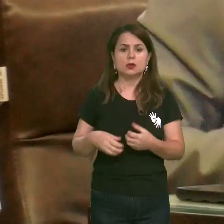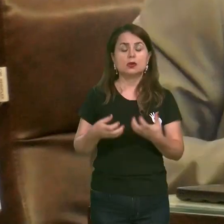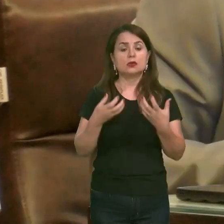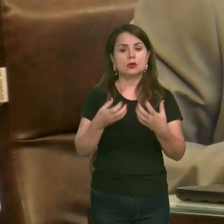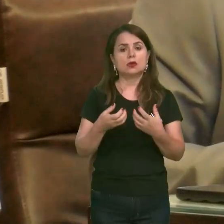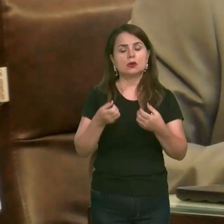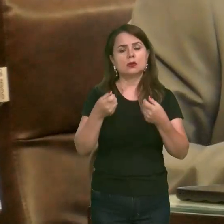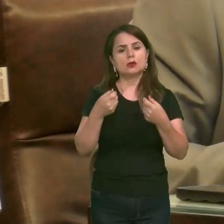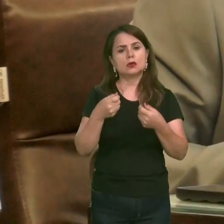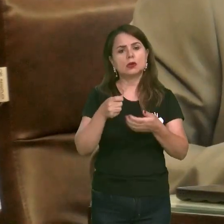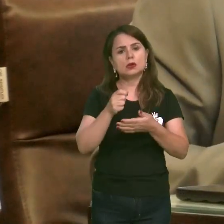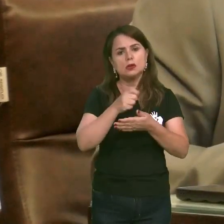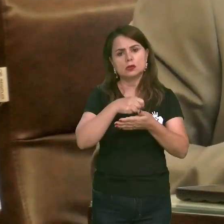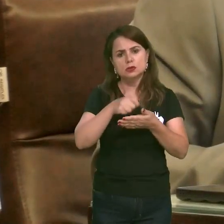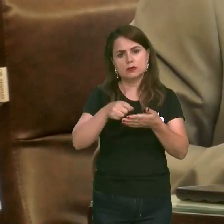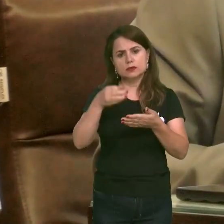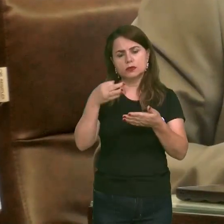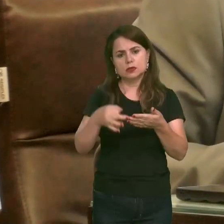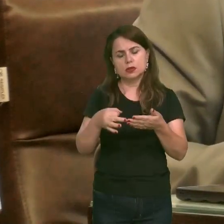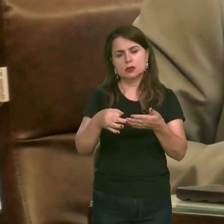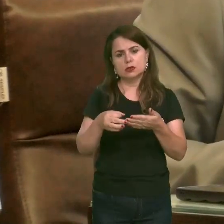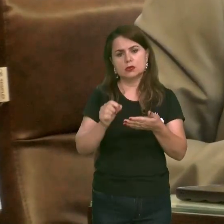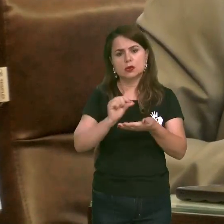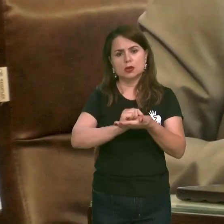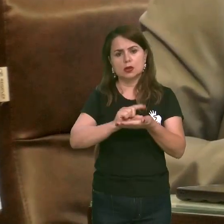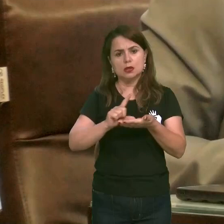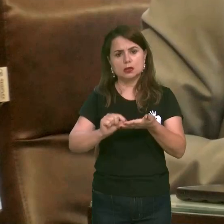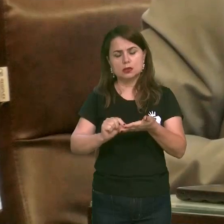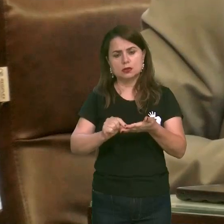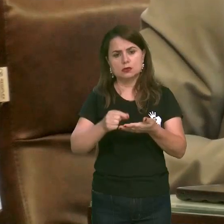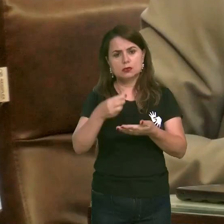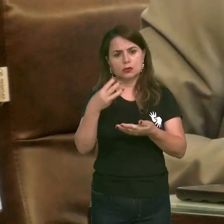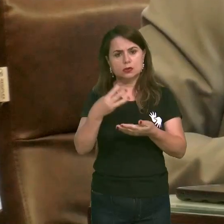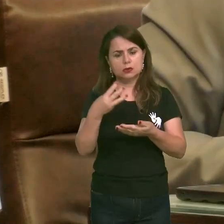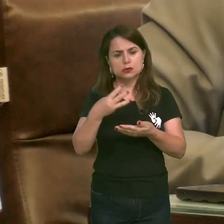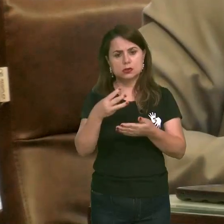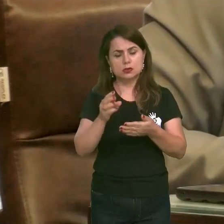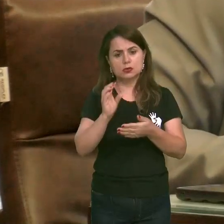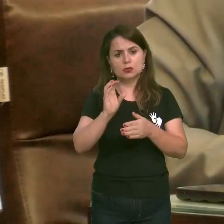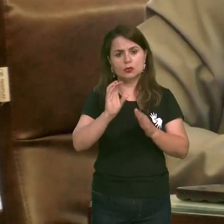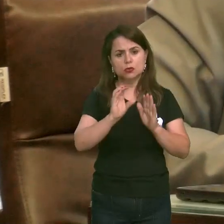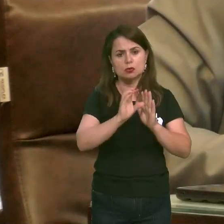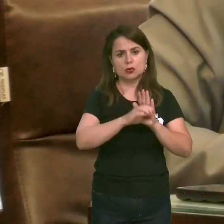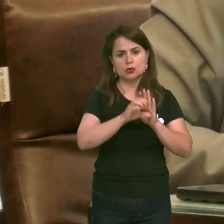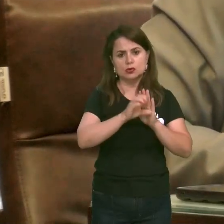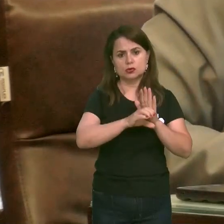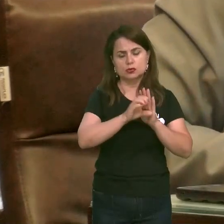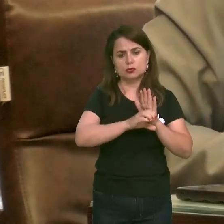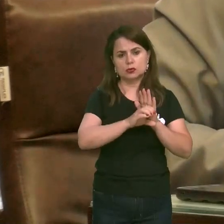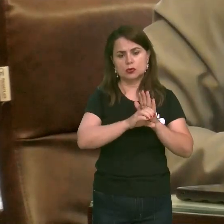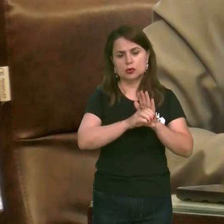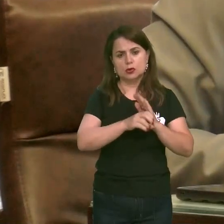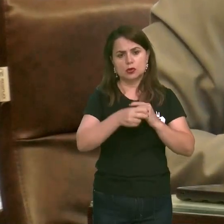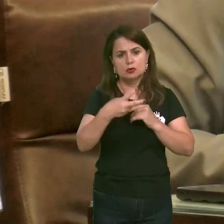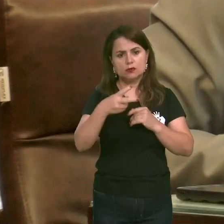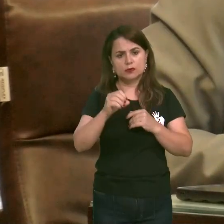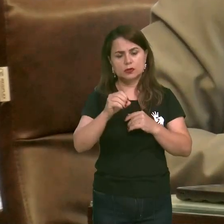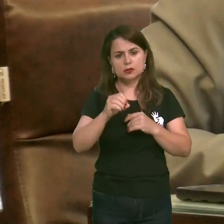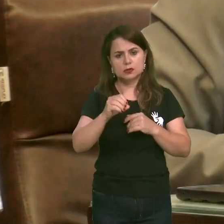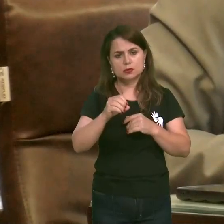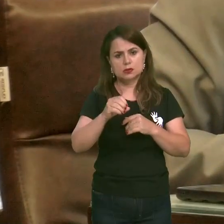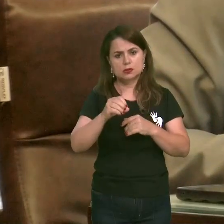correções no artigo 3º o código da unidade orçamentária Secretaria Municipal de pimenta deve ser 2002